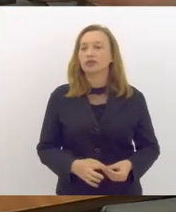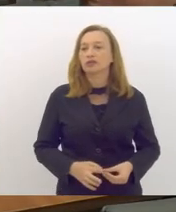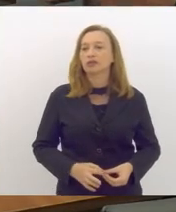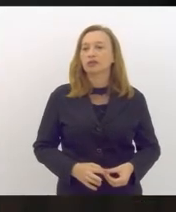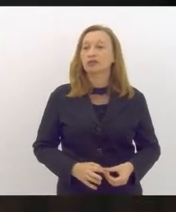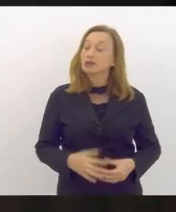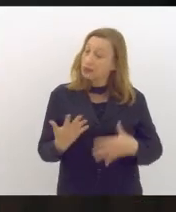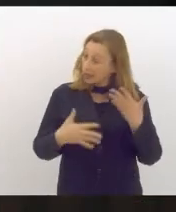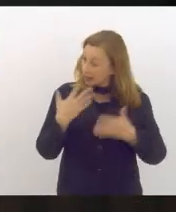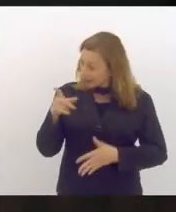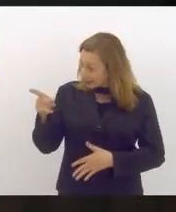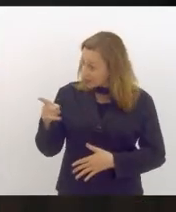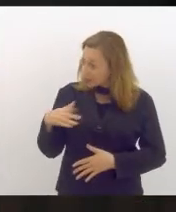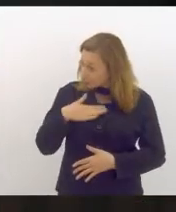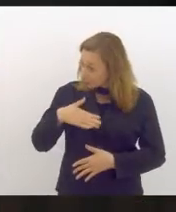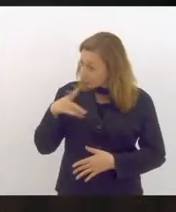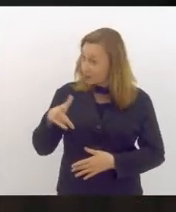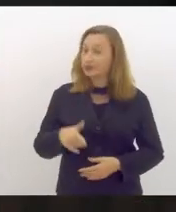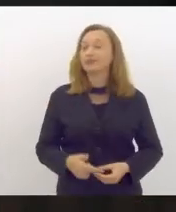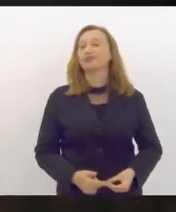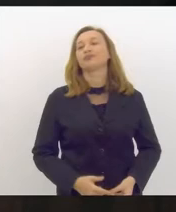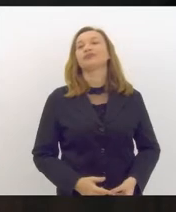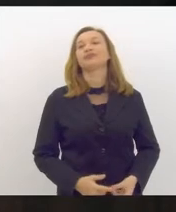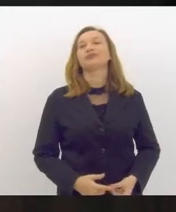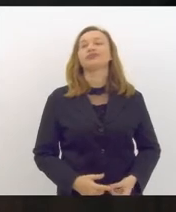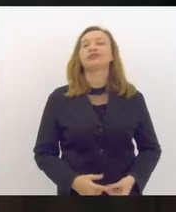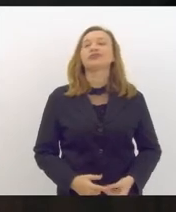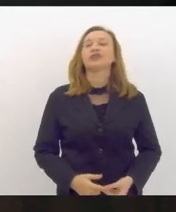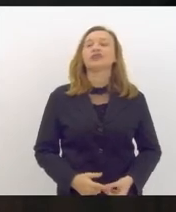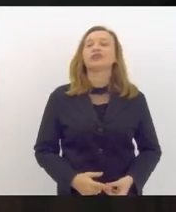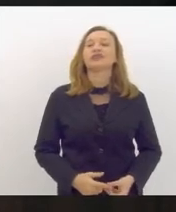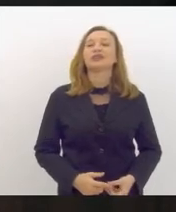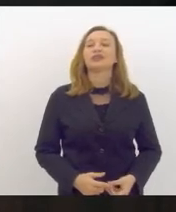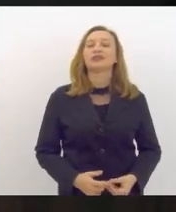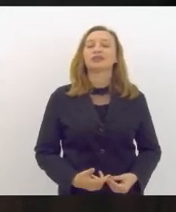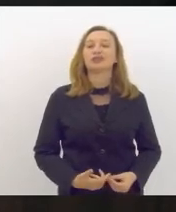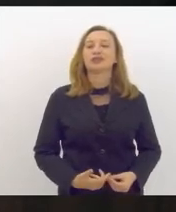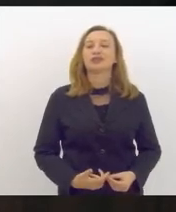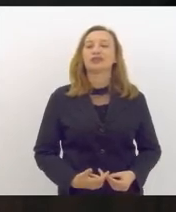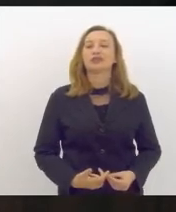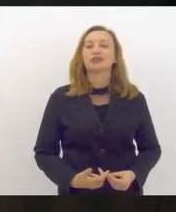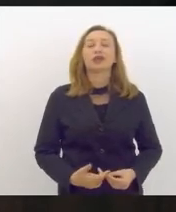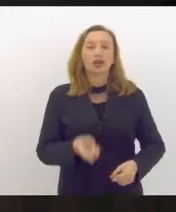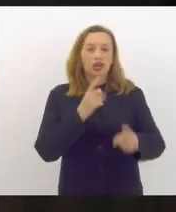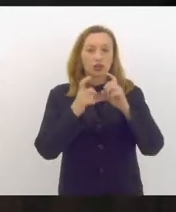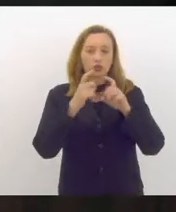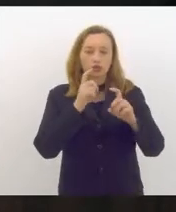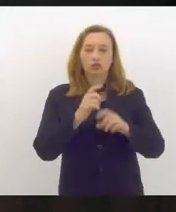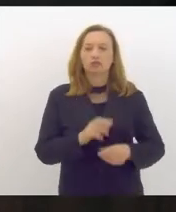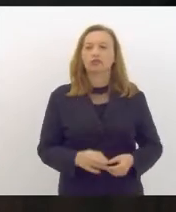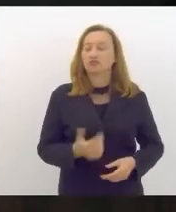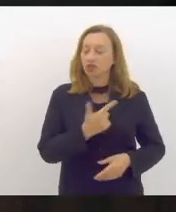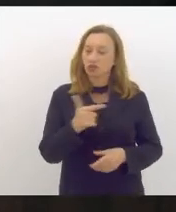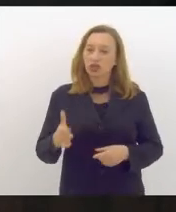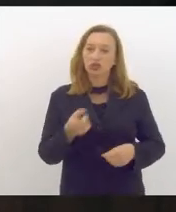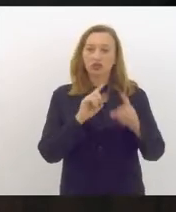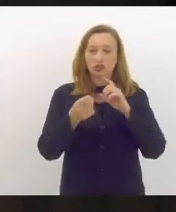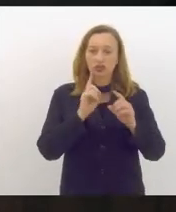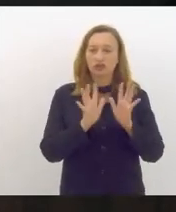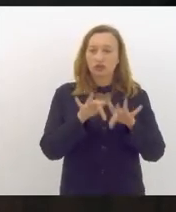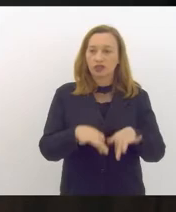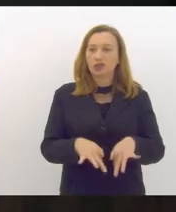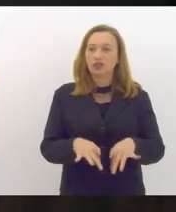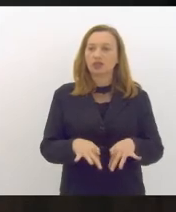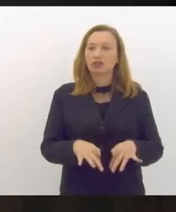Está animado, estou gostando. Com os pareceres emitidos em discussão, não havendo quem queira discutir,